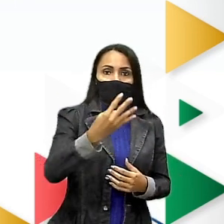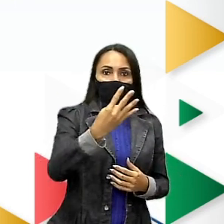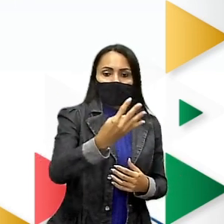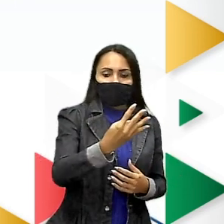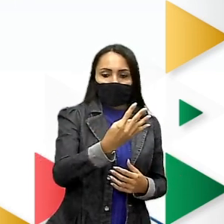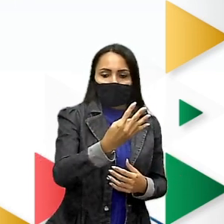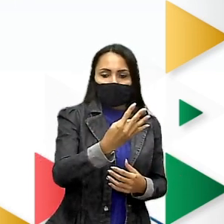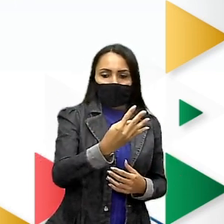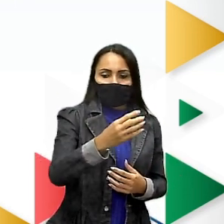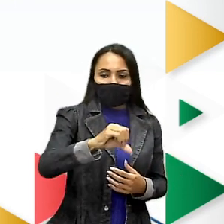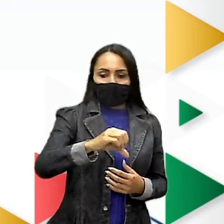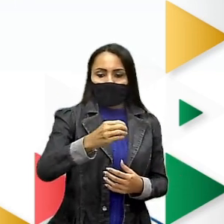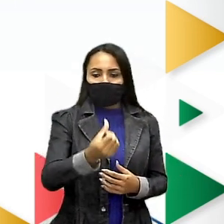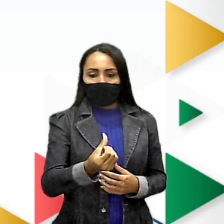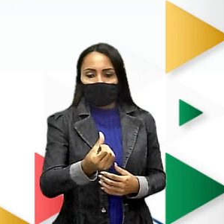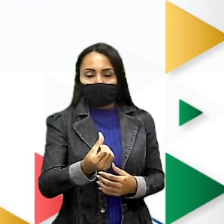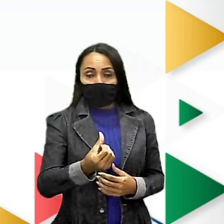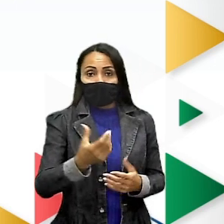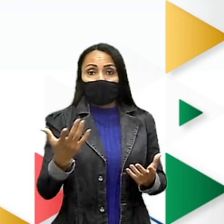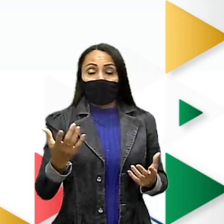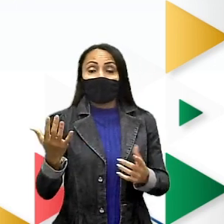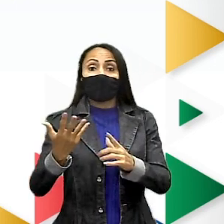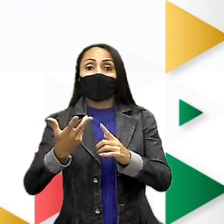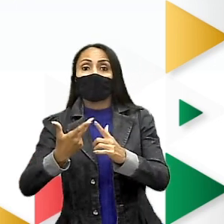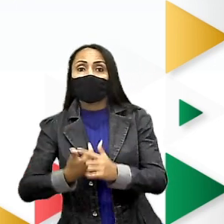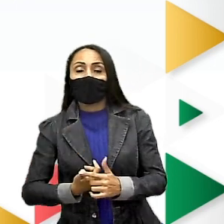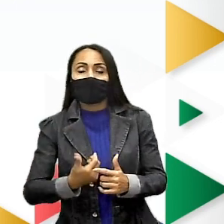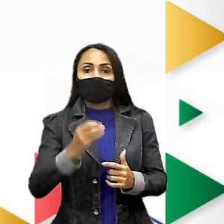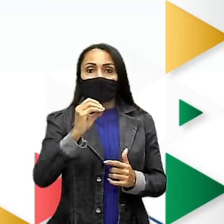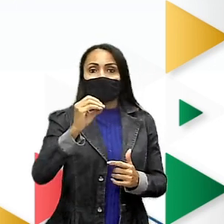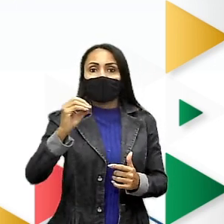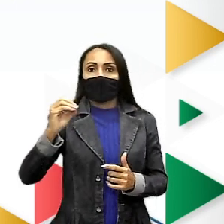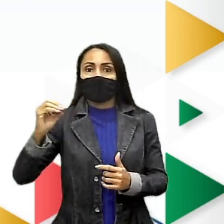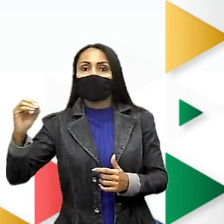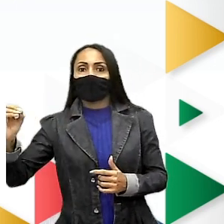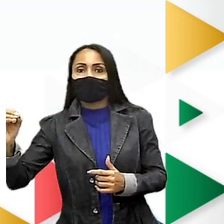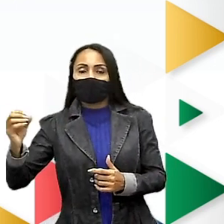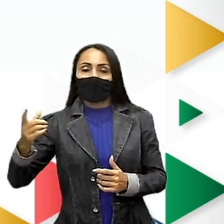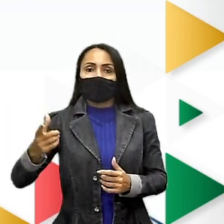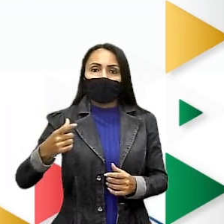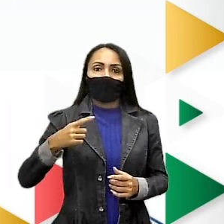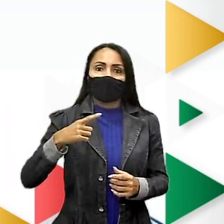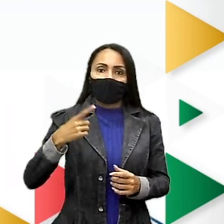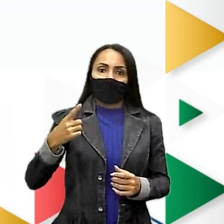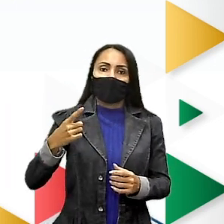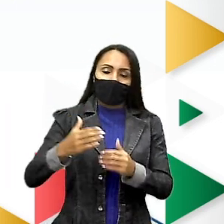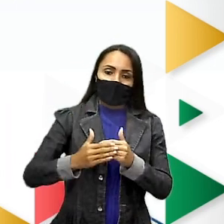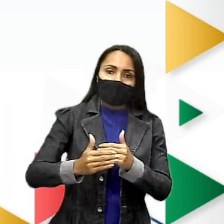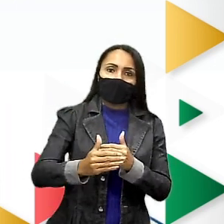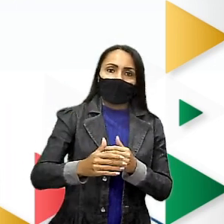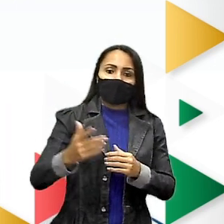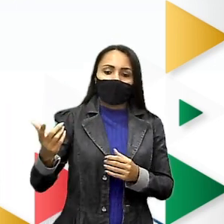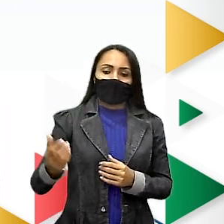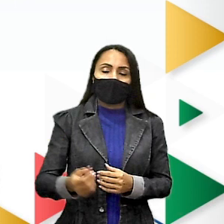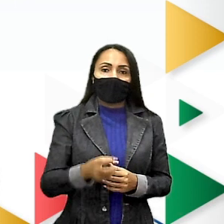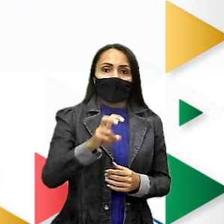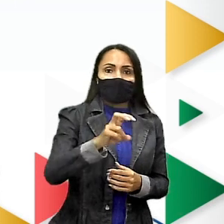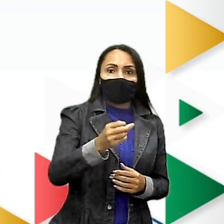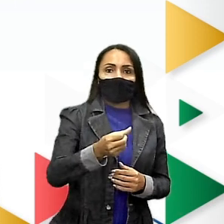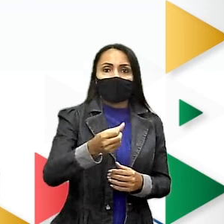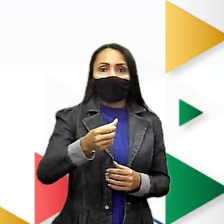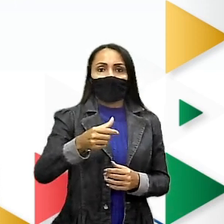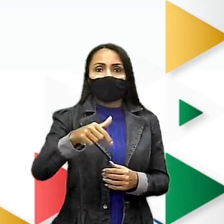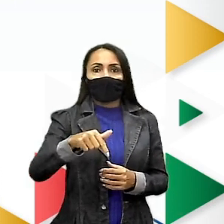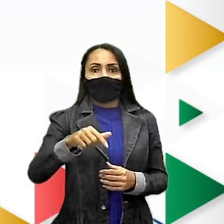1,496 e olha quantos zeros e quantas casas decimais eu vou adiantar. 5, 6, 7,